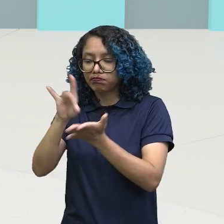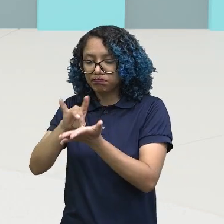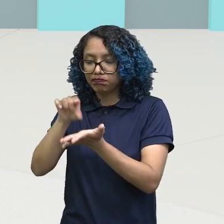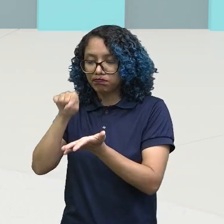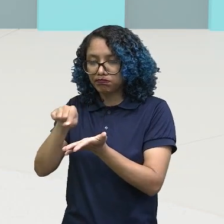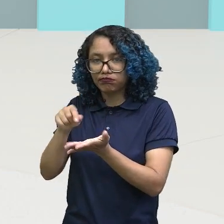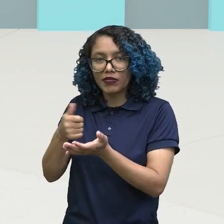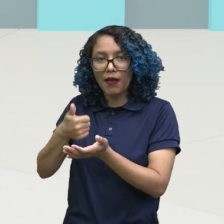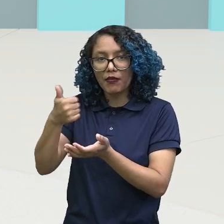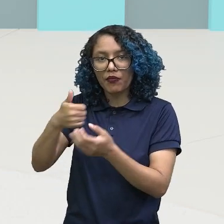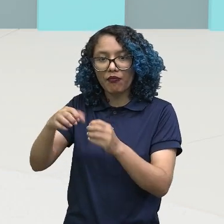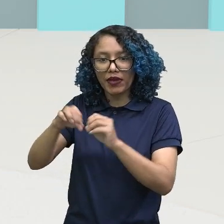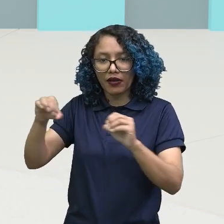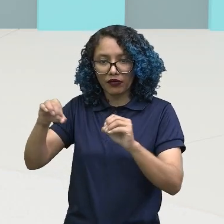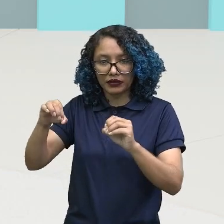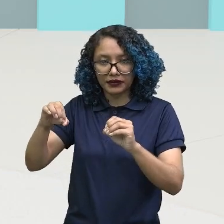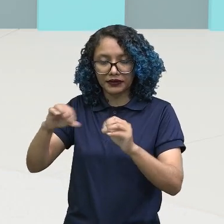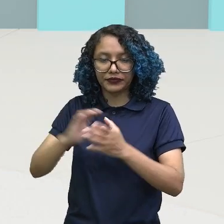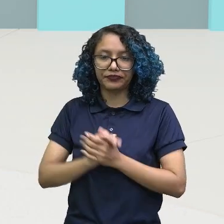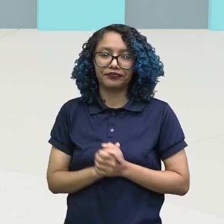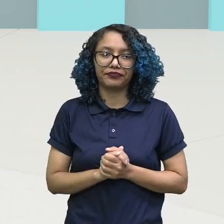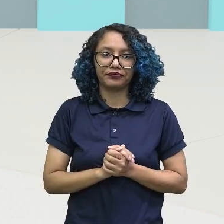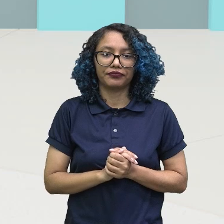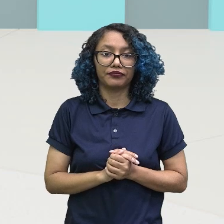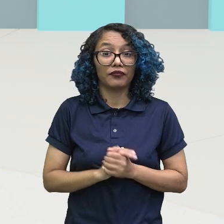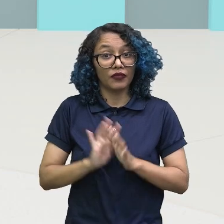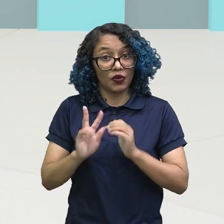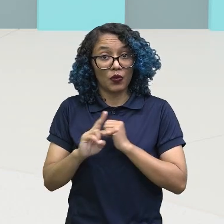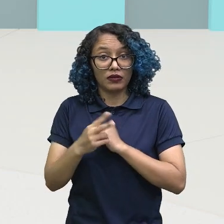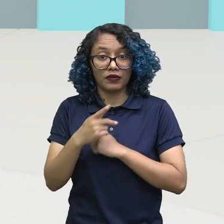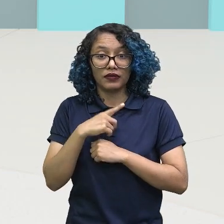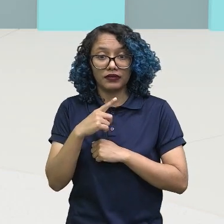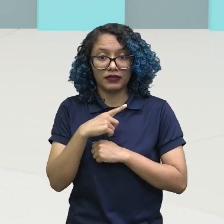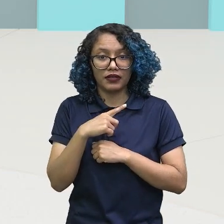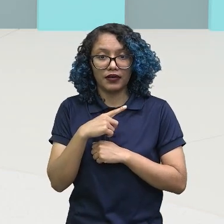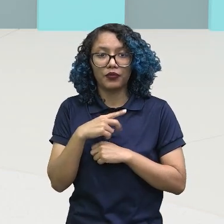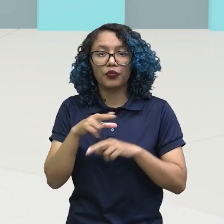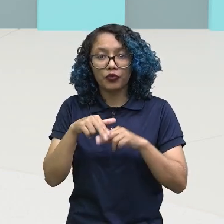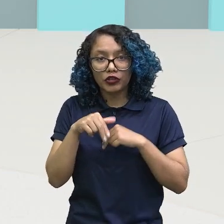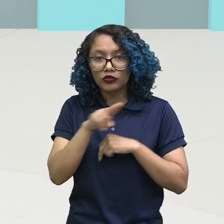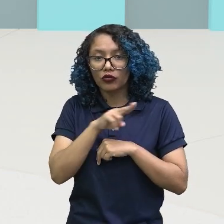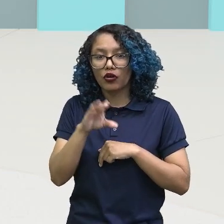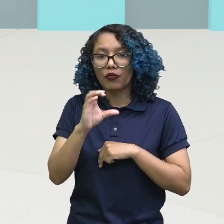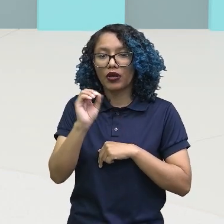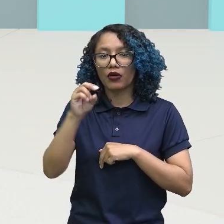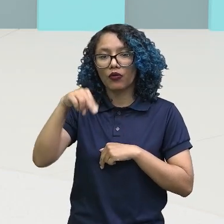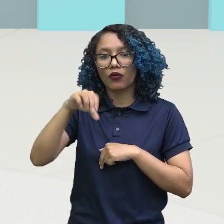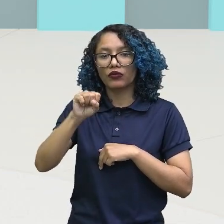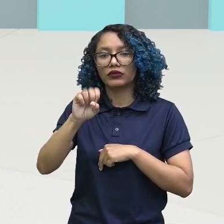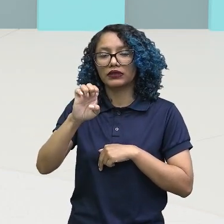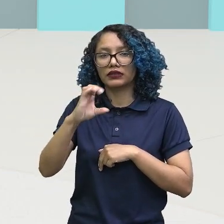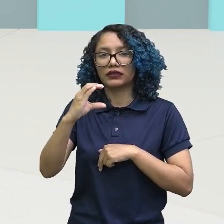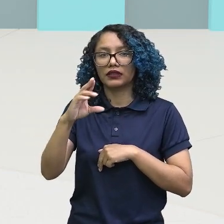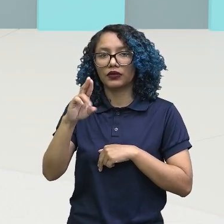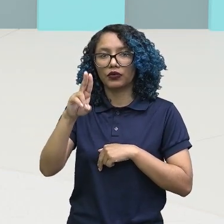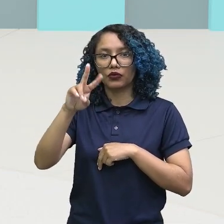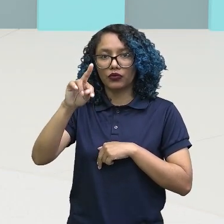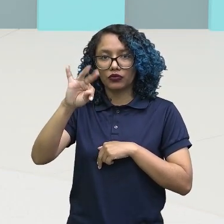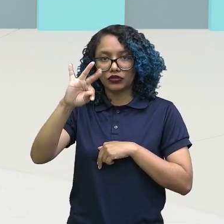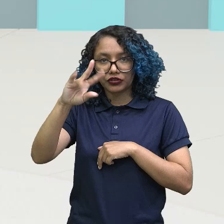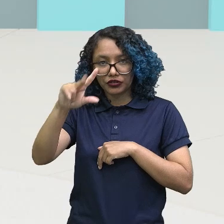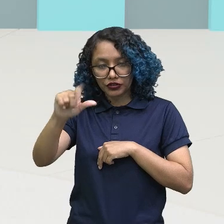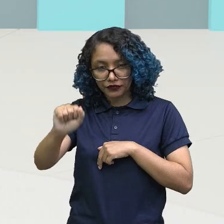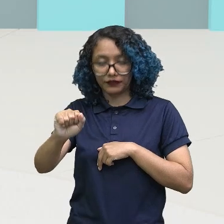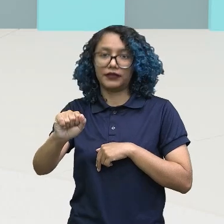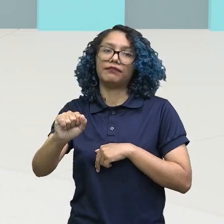Então, nessa aqui, olha, observe que ela vai ter uma consequência, por isso consecutivas. Então, ela vai indicar